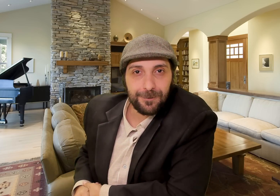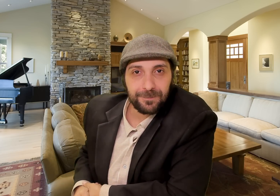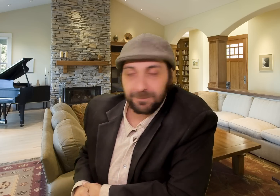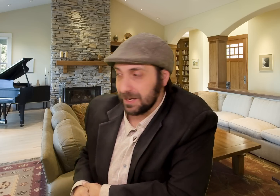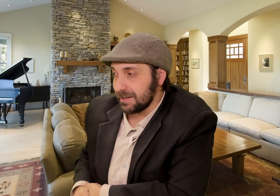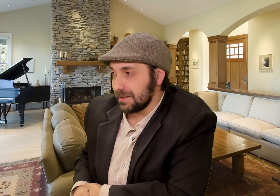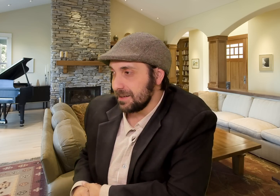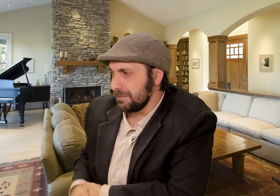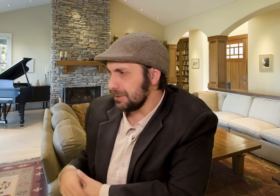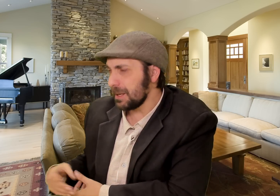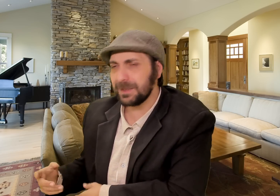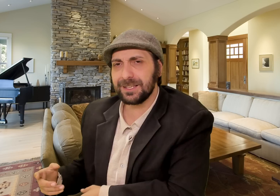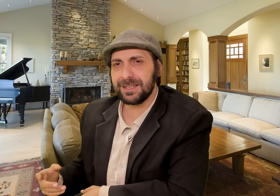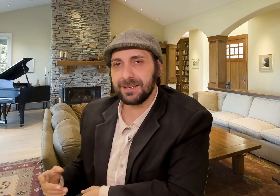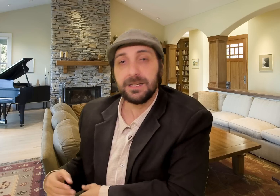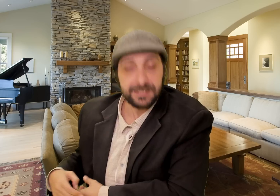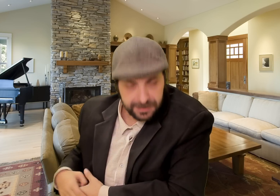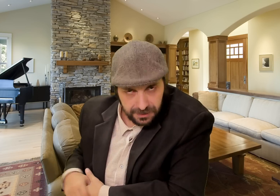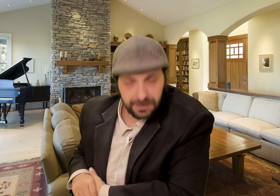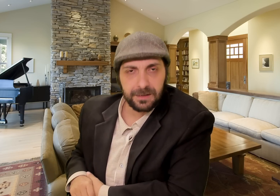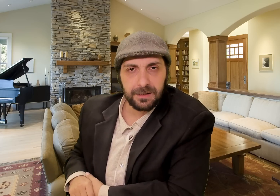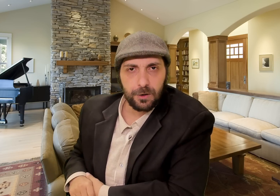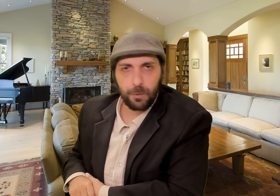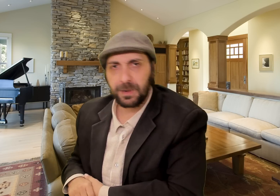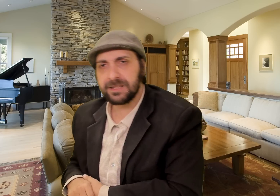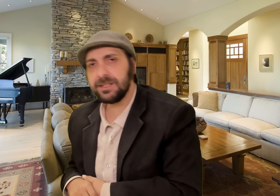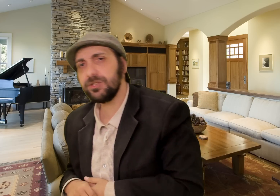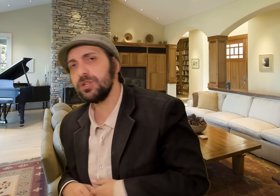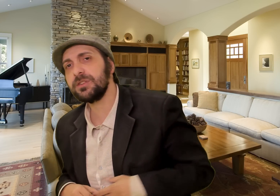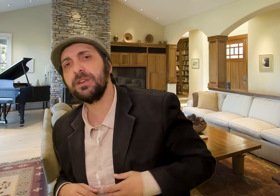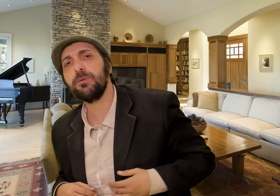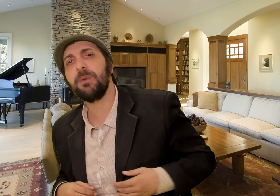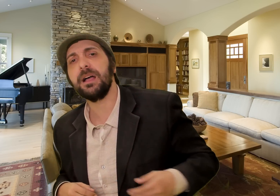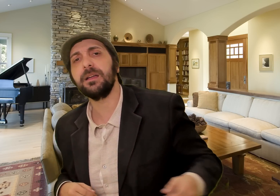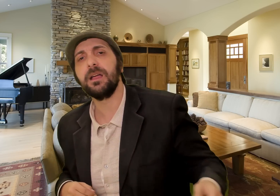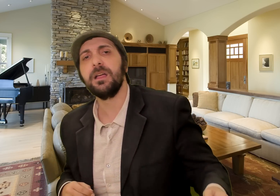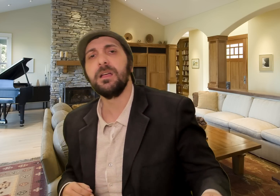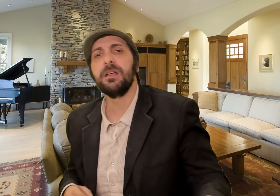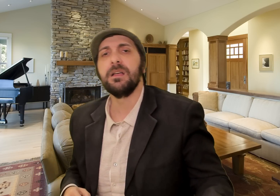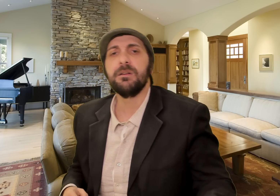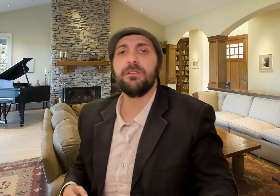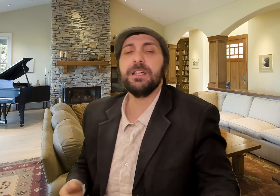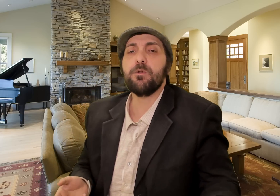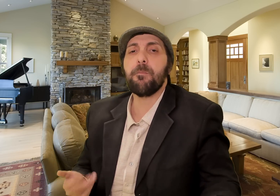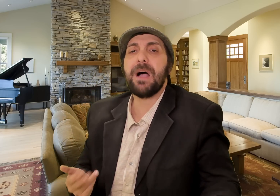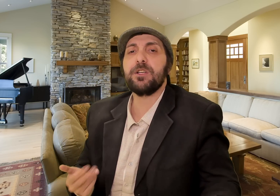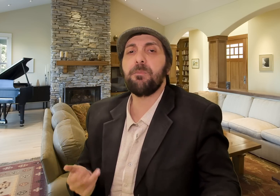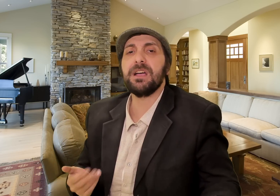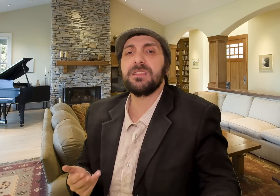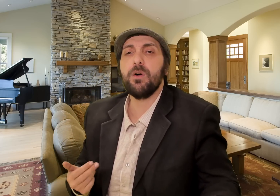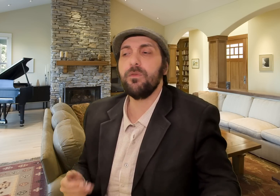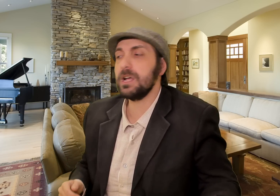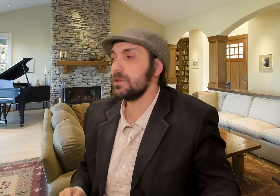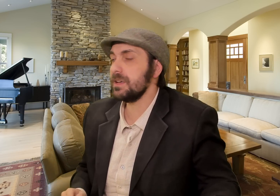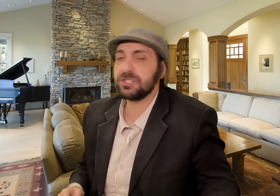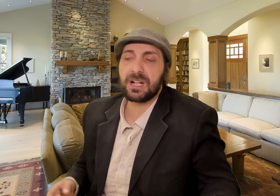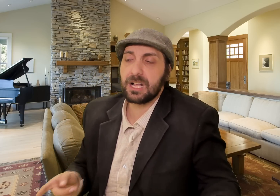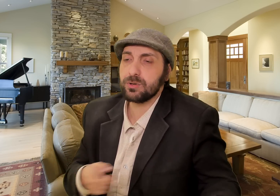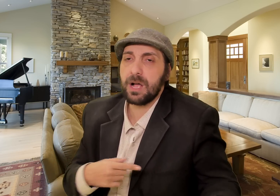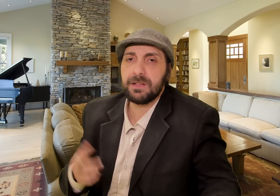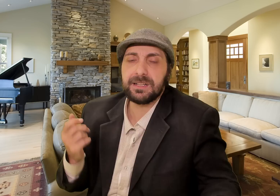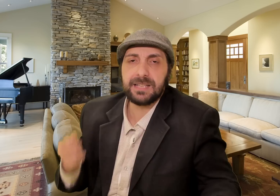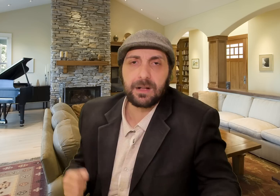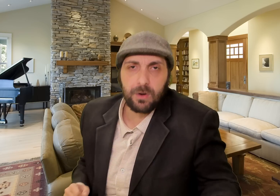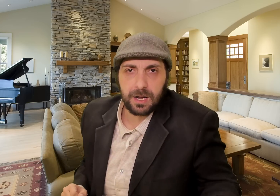Federal espera aí não dá para entender sim o presidente disso vem com o pai vem com o pai que o pai tá ovo resolver